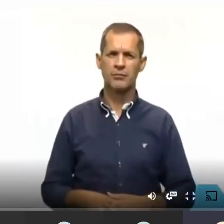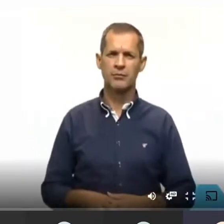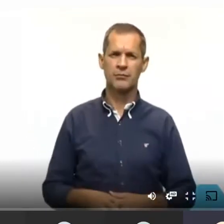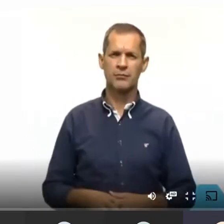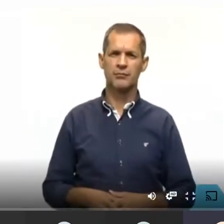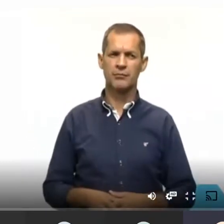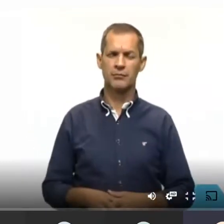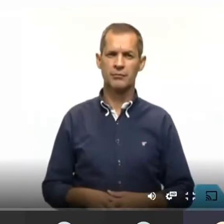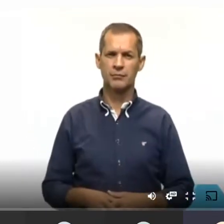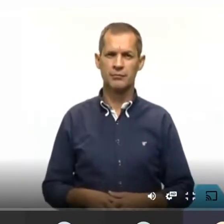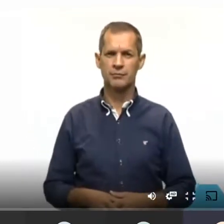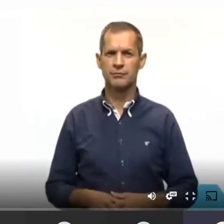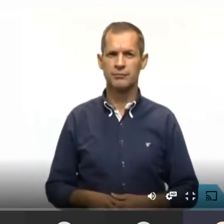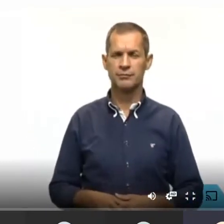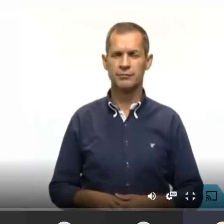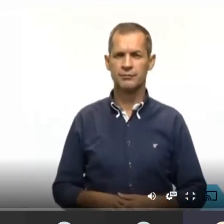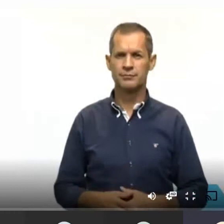né?